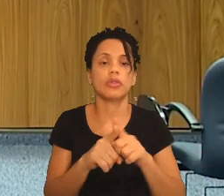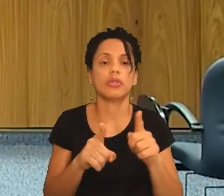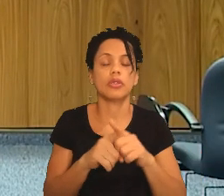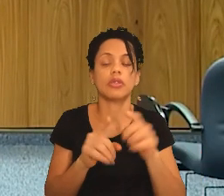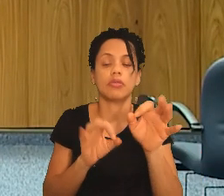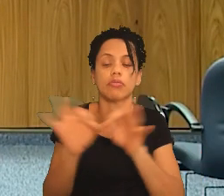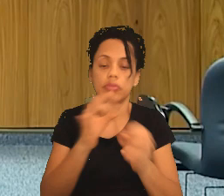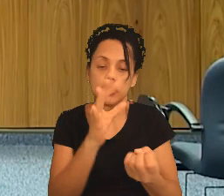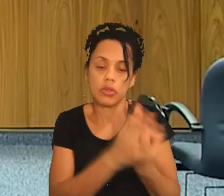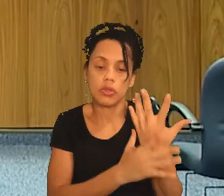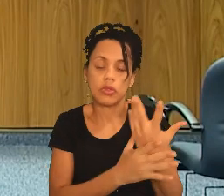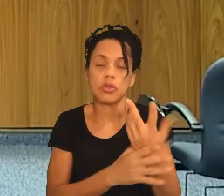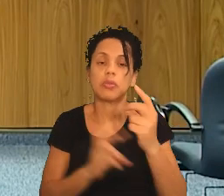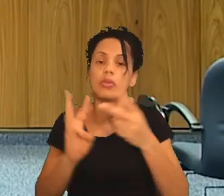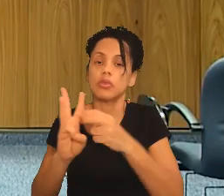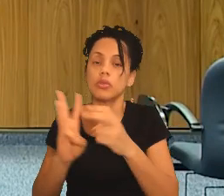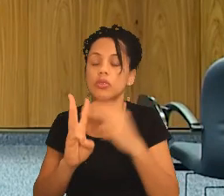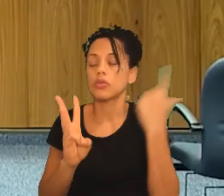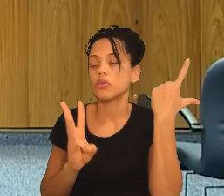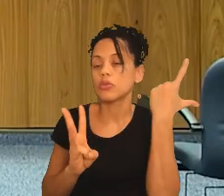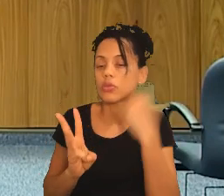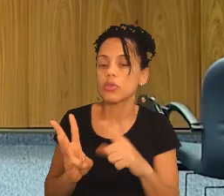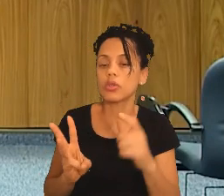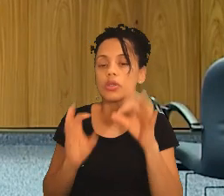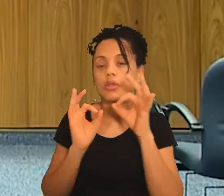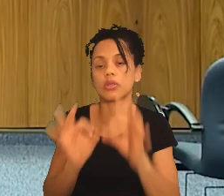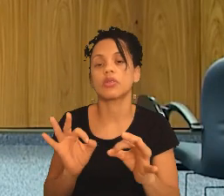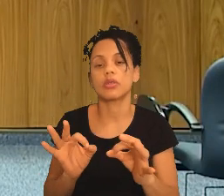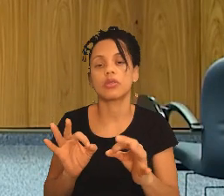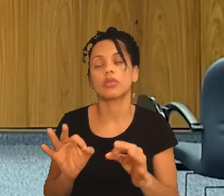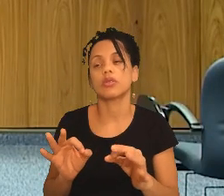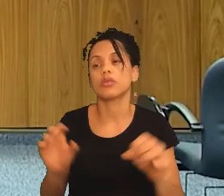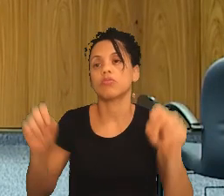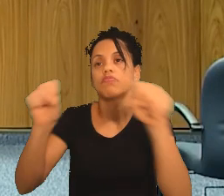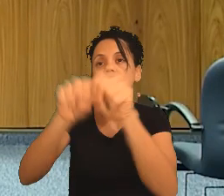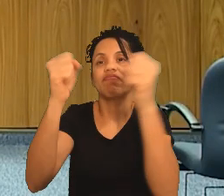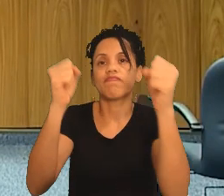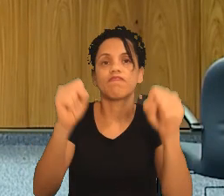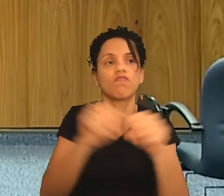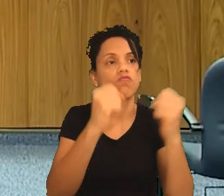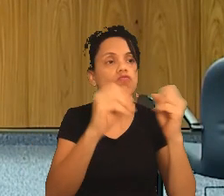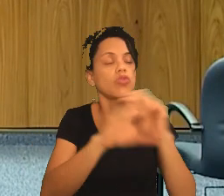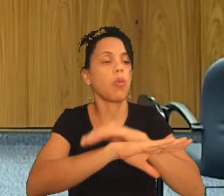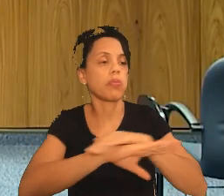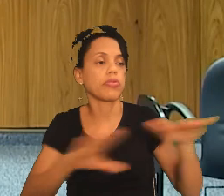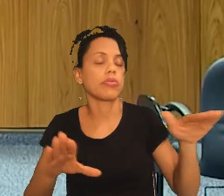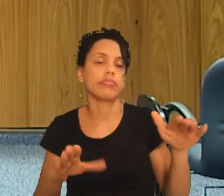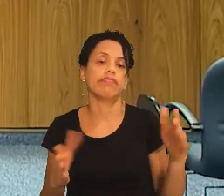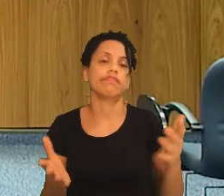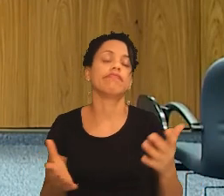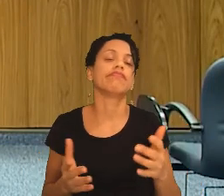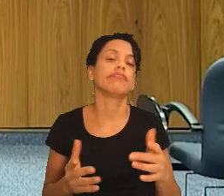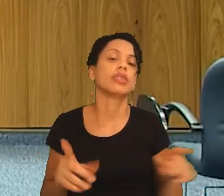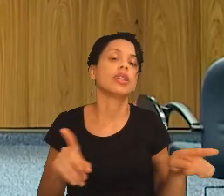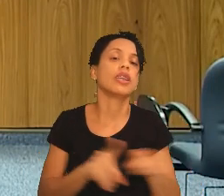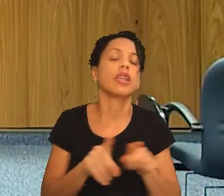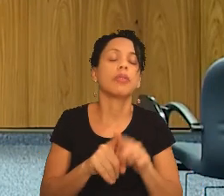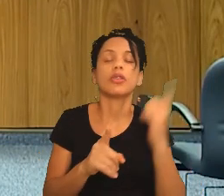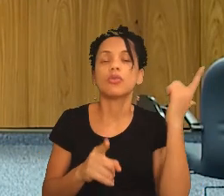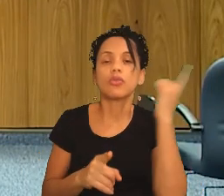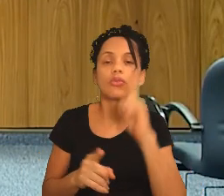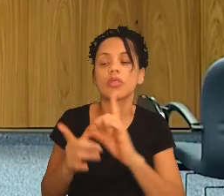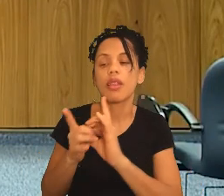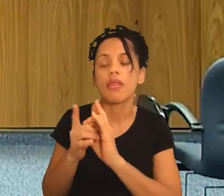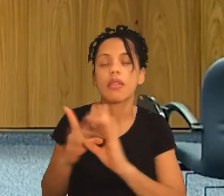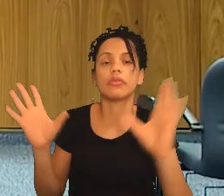gente faz, né, o Ministério Público, a FUNAI, todos esses órgãos, a gente tem que cada vez mais criar condições para que os